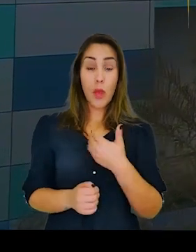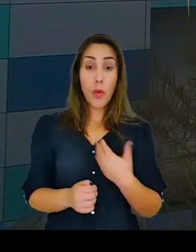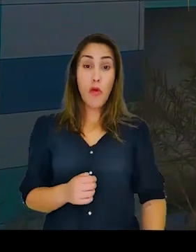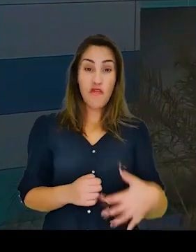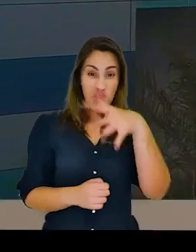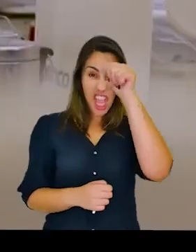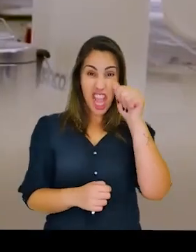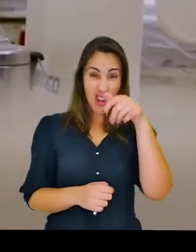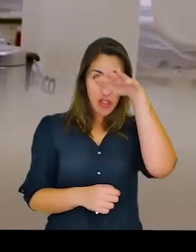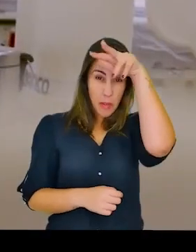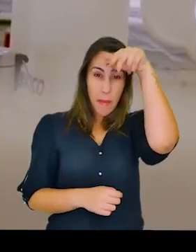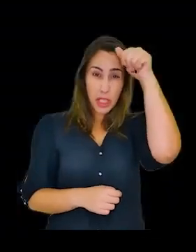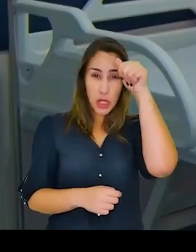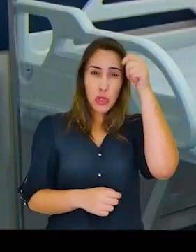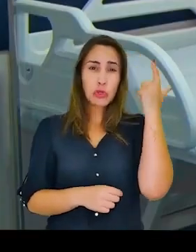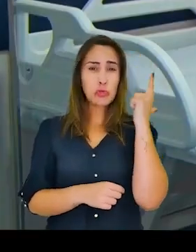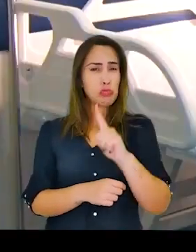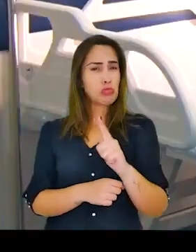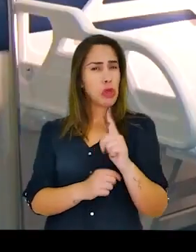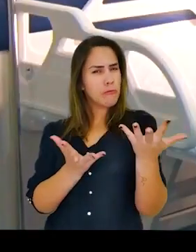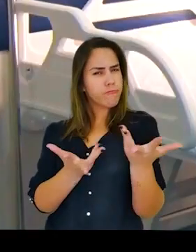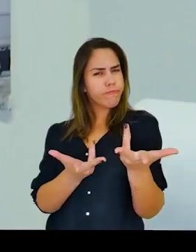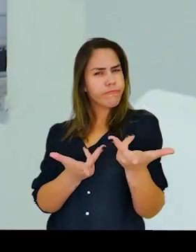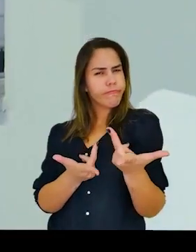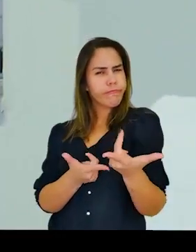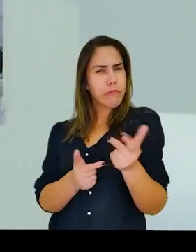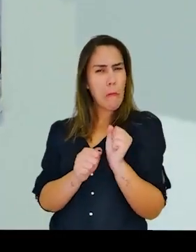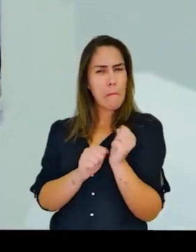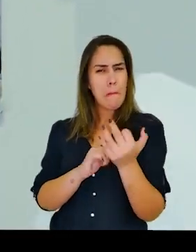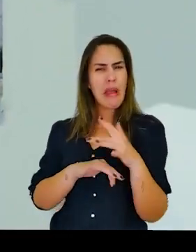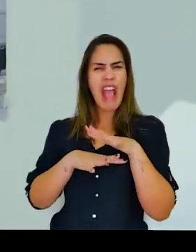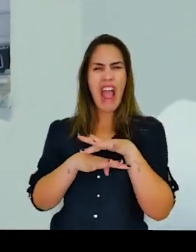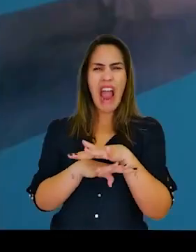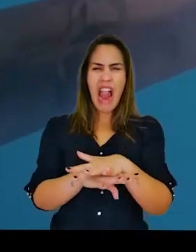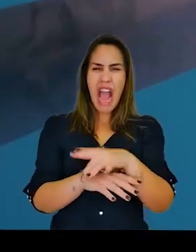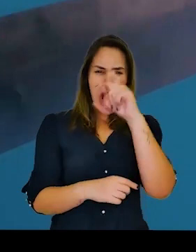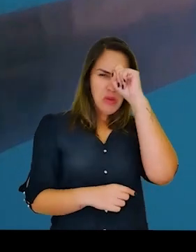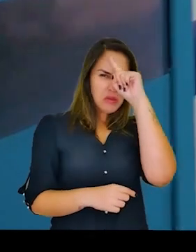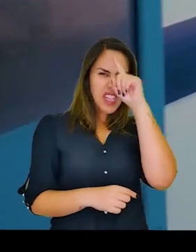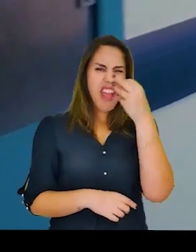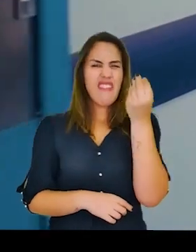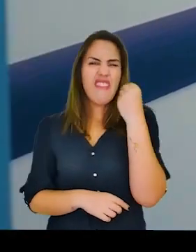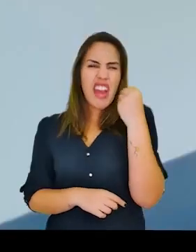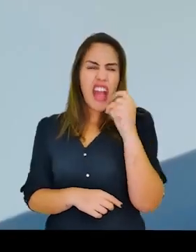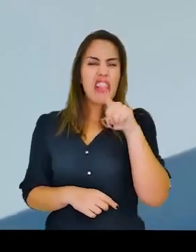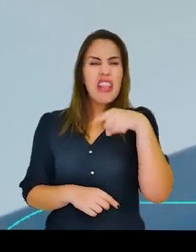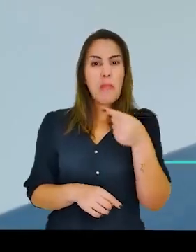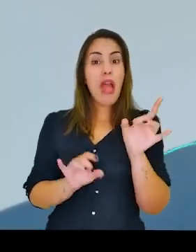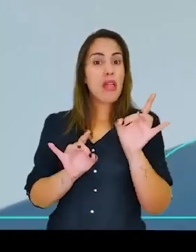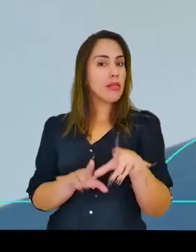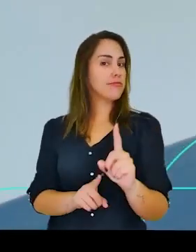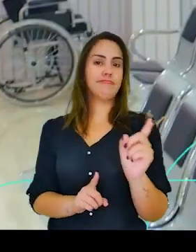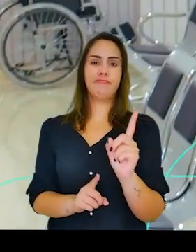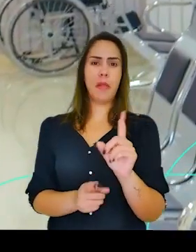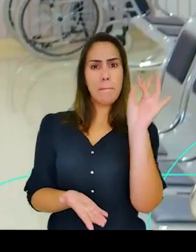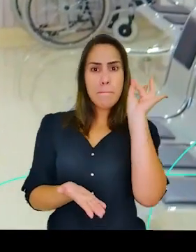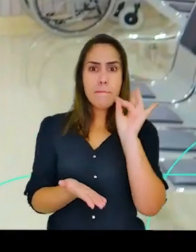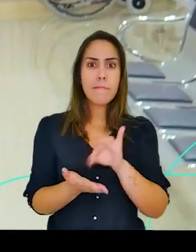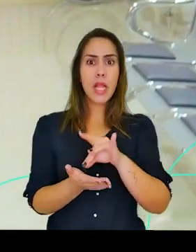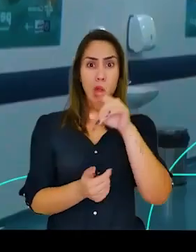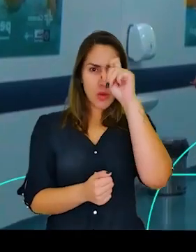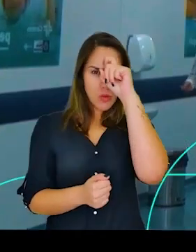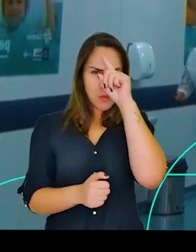O governo de Mato Grosso agiu com eficiência na pandemia. Em vez de abrir hospitais de campanha, reformou e ampliou os hospitais